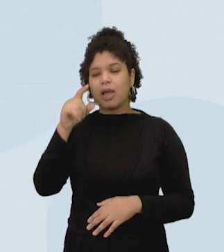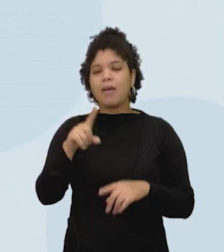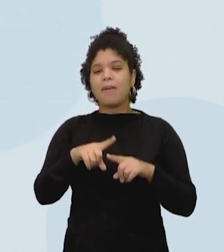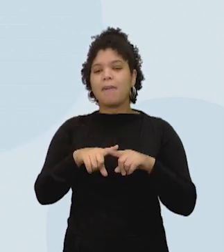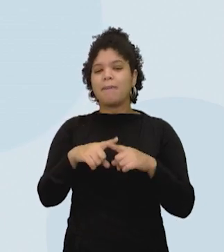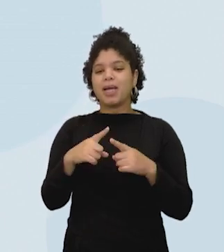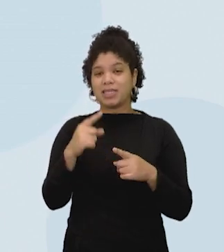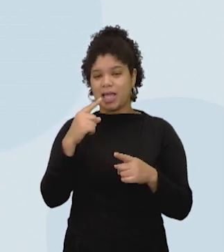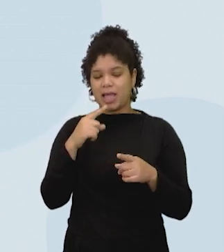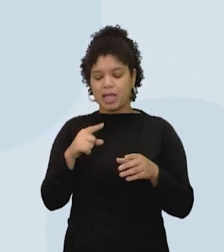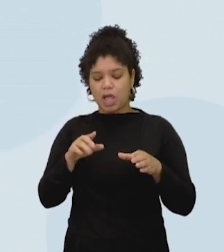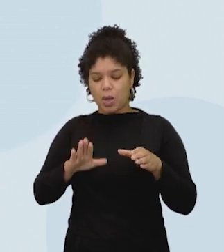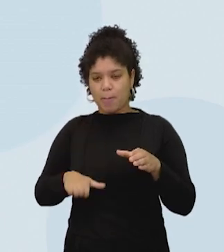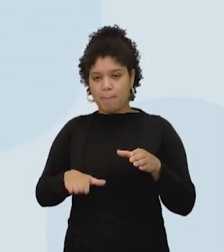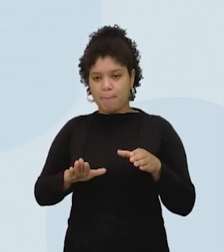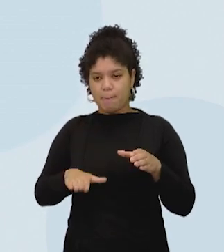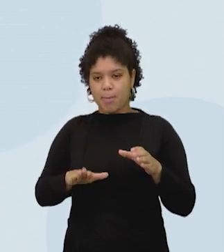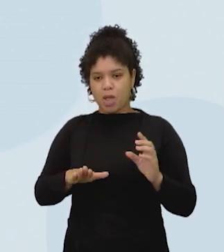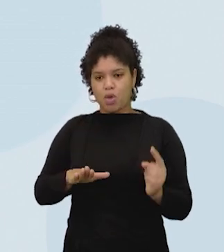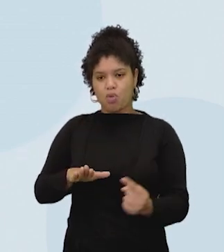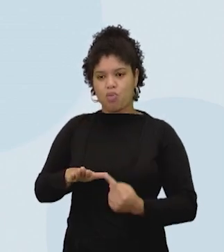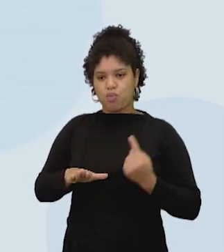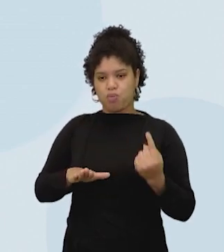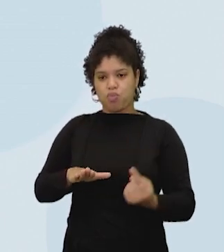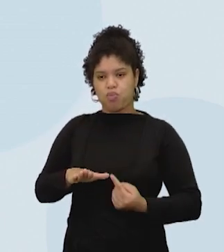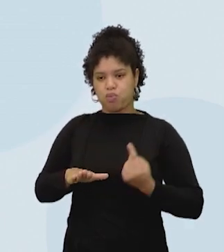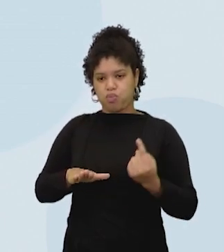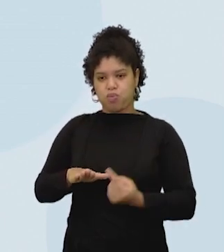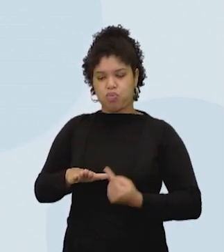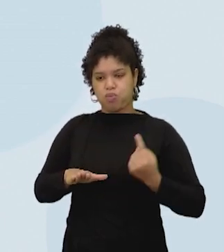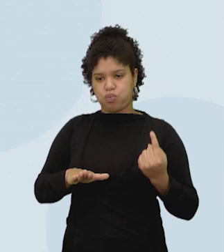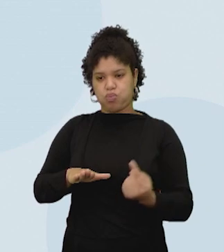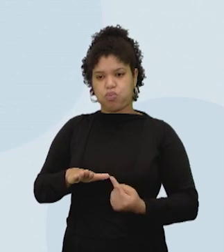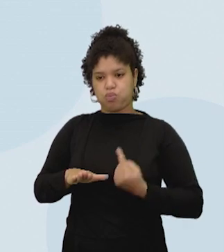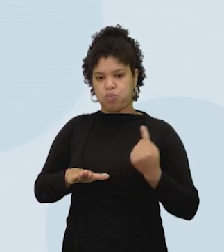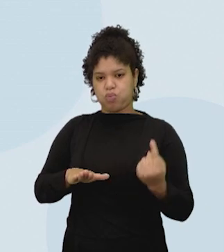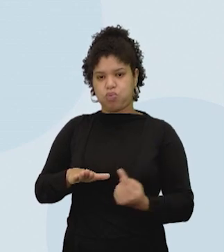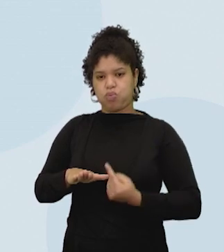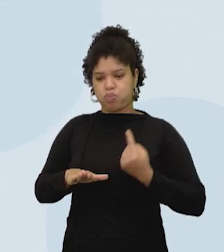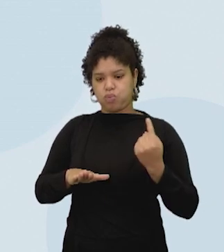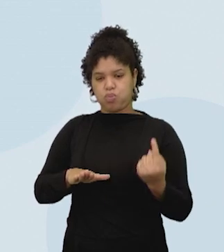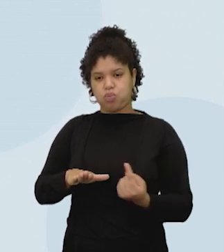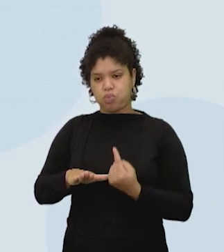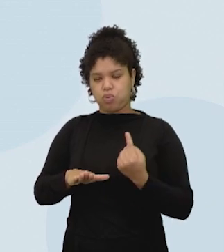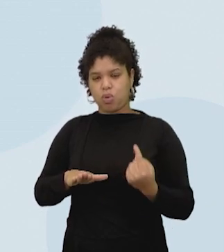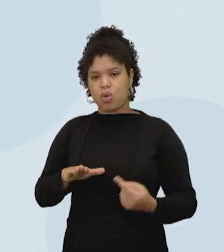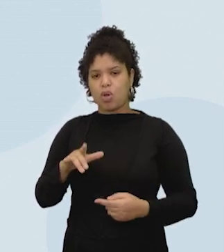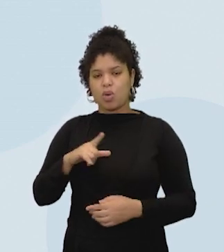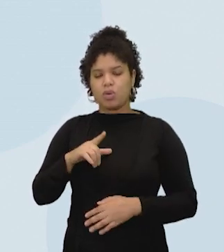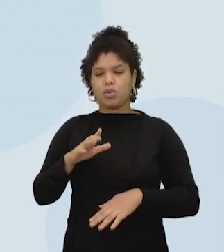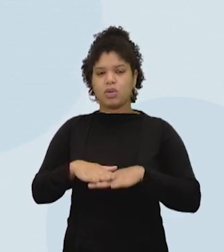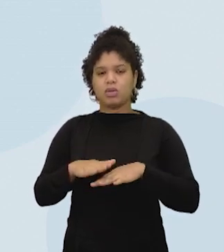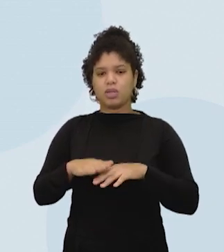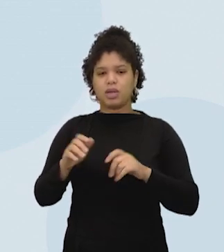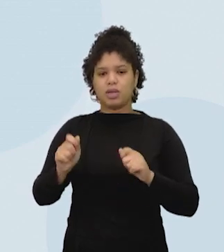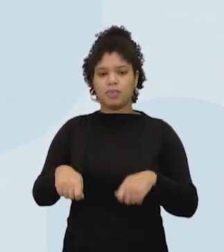vai rodando e vai fazendo os formatos. Eu morro de vontade de fazer, mas vai